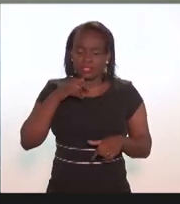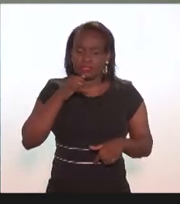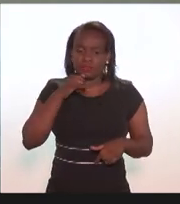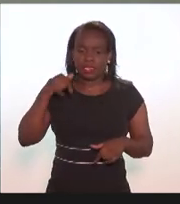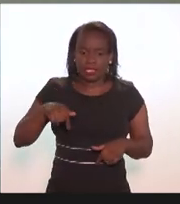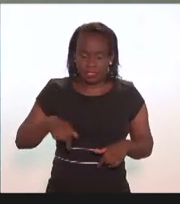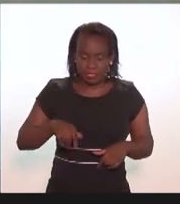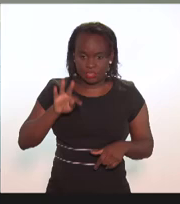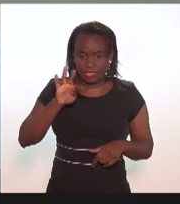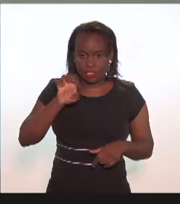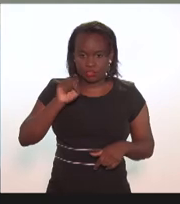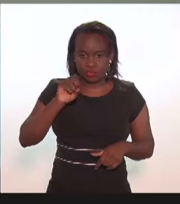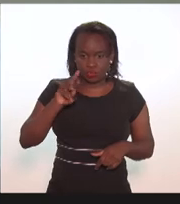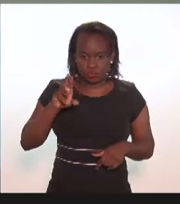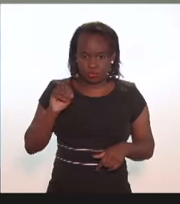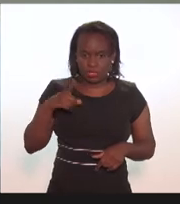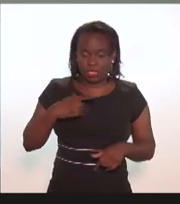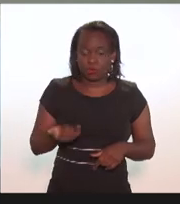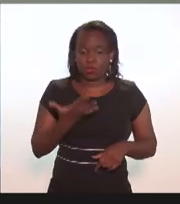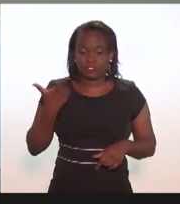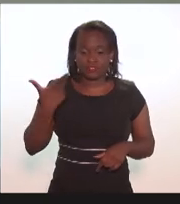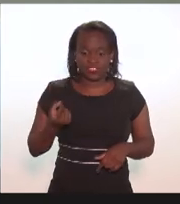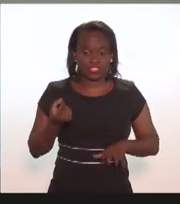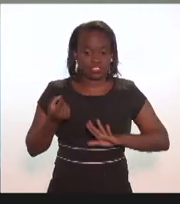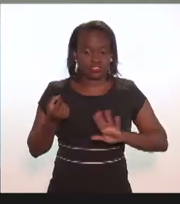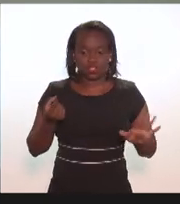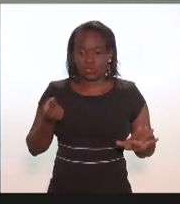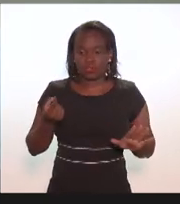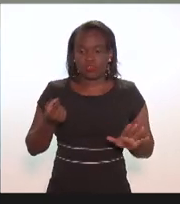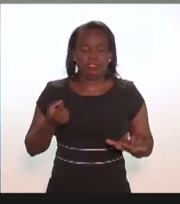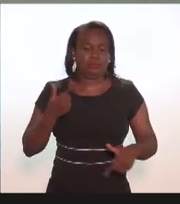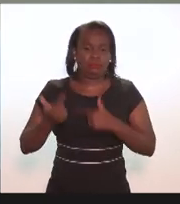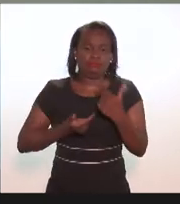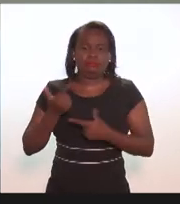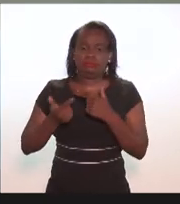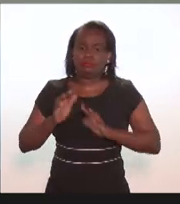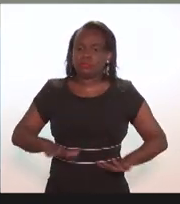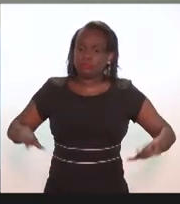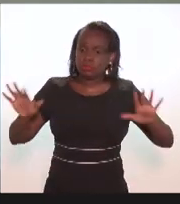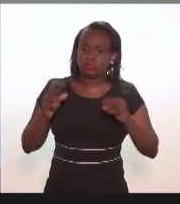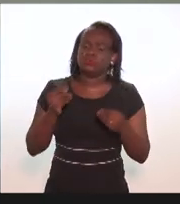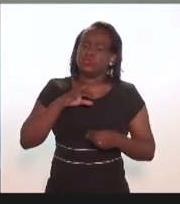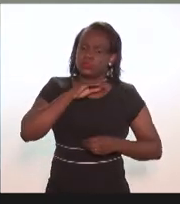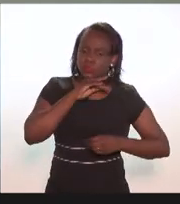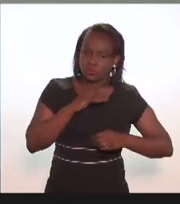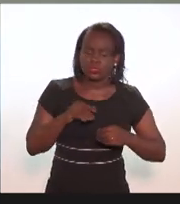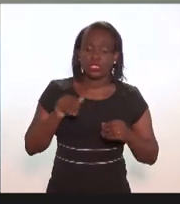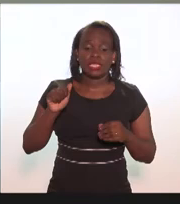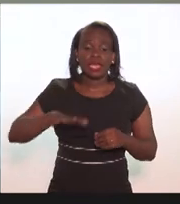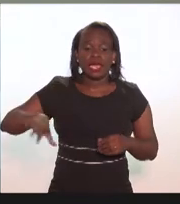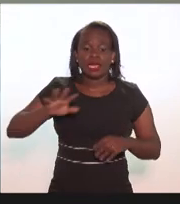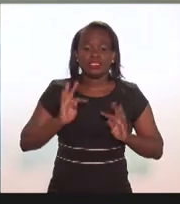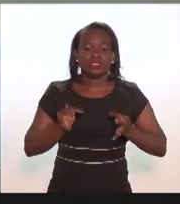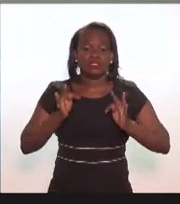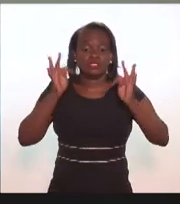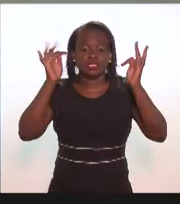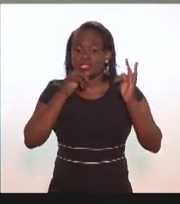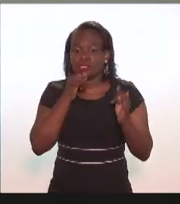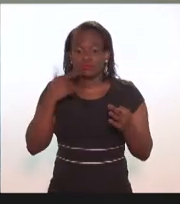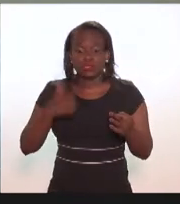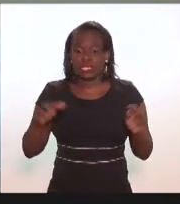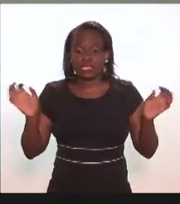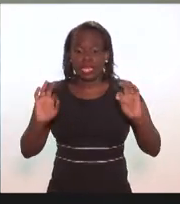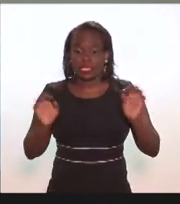20 servidores só para tocar o Tesouro inteiro da Fazenda. Isso é muito ruim. Na área de tecnologia, por exemplo, a gente não tem quase